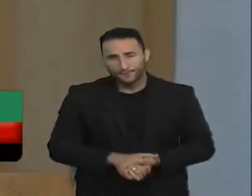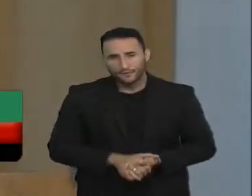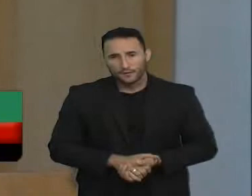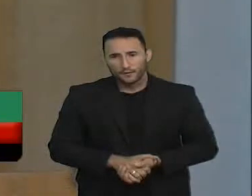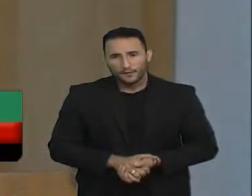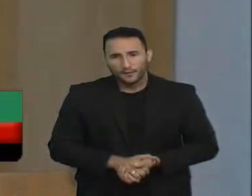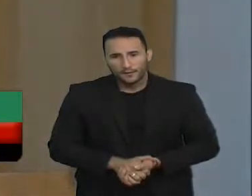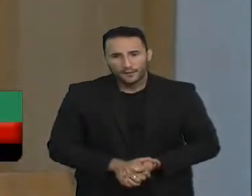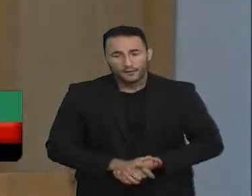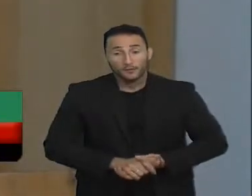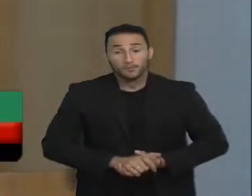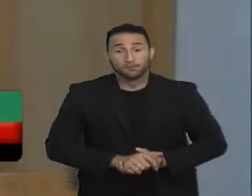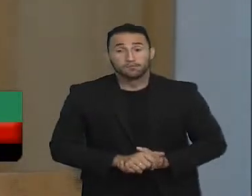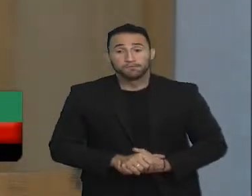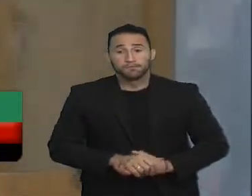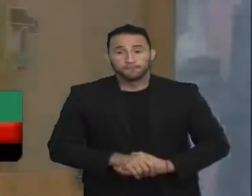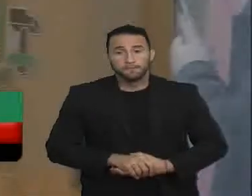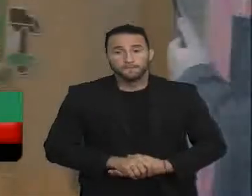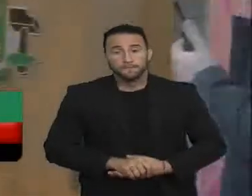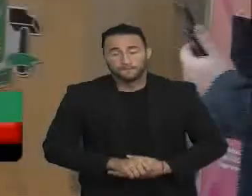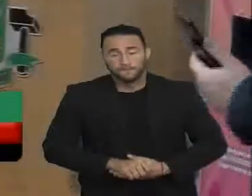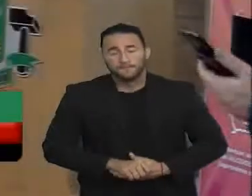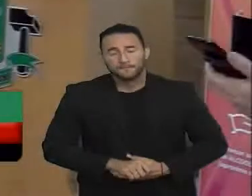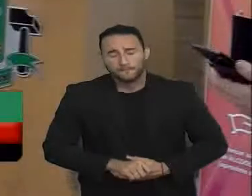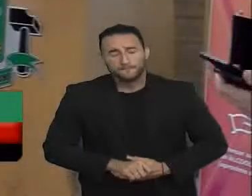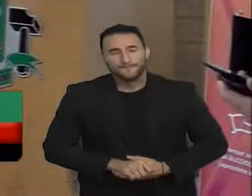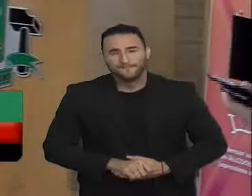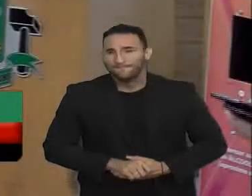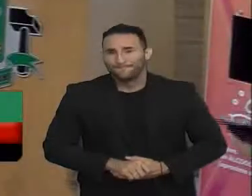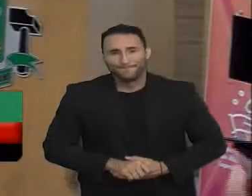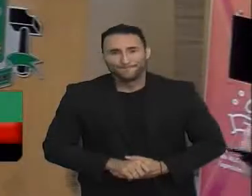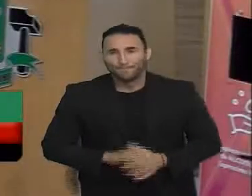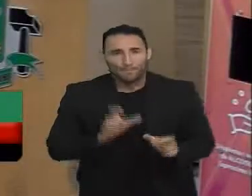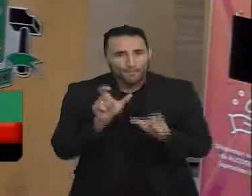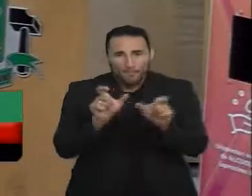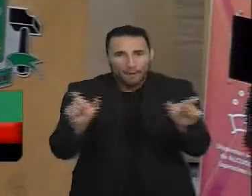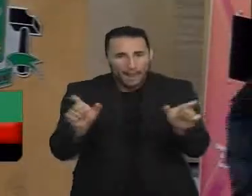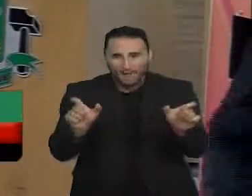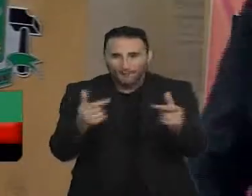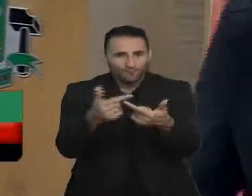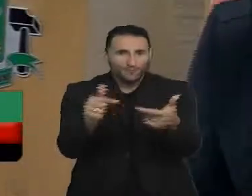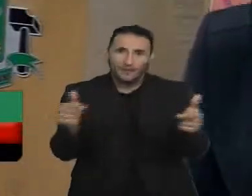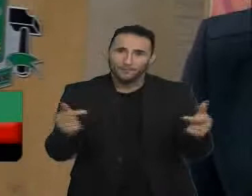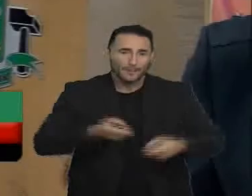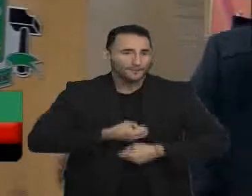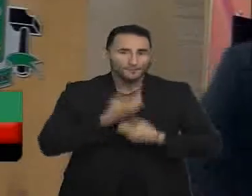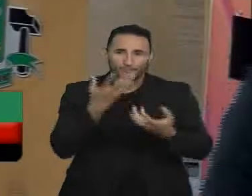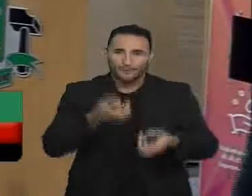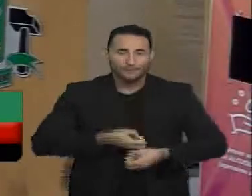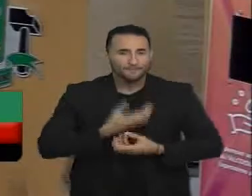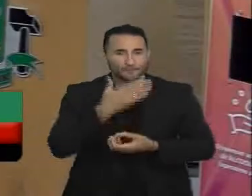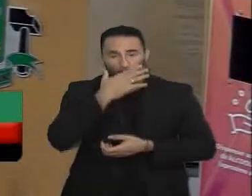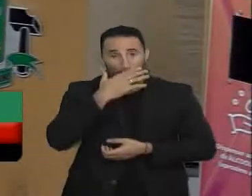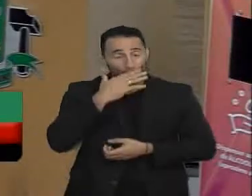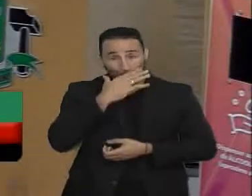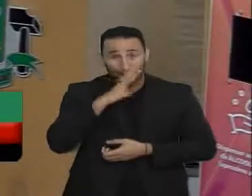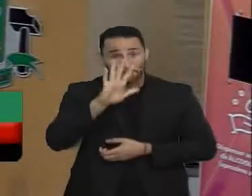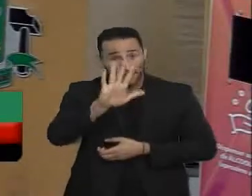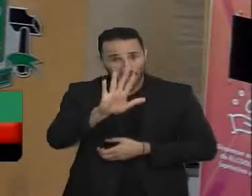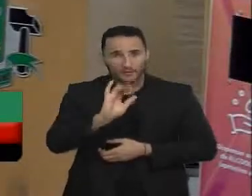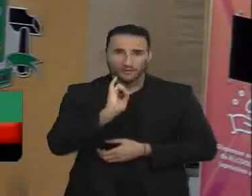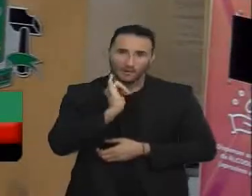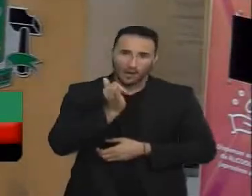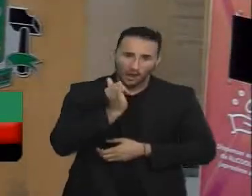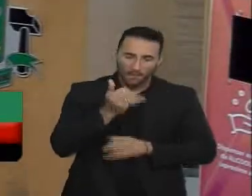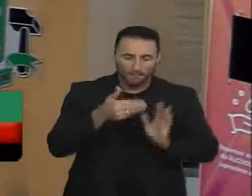A gente fica até sem palavras para falar, né? Mas também quero destacar aqui que, na moção da